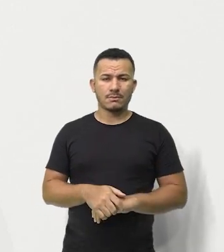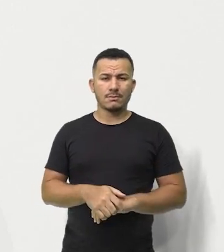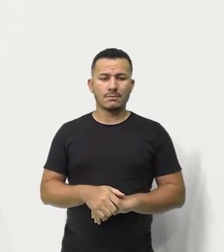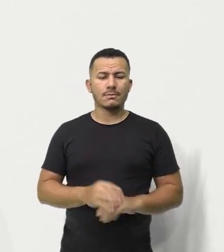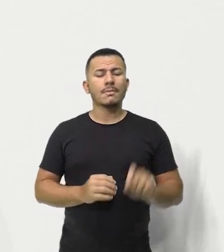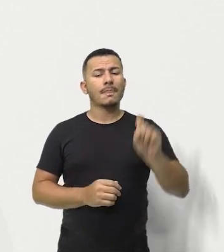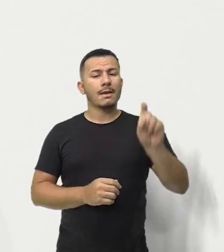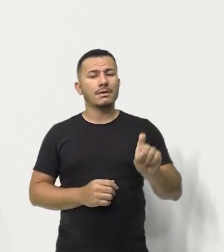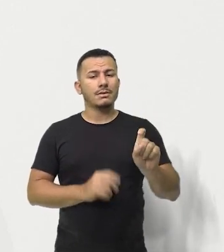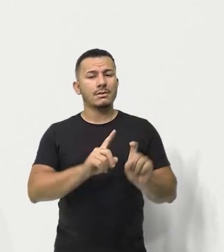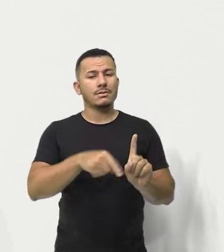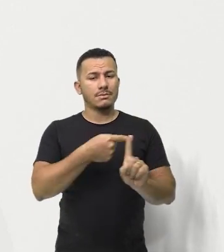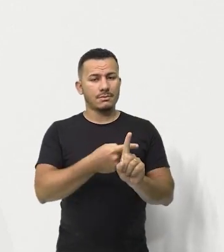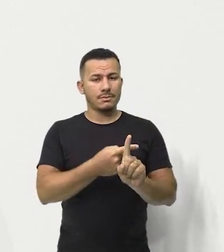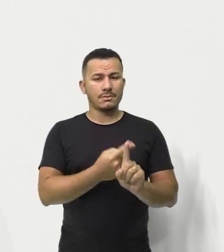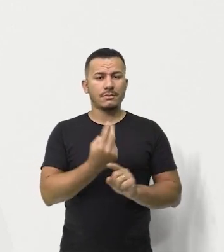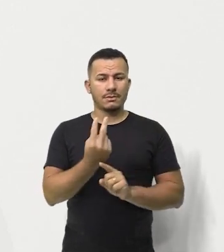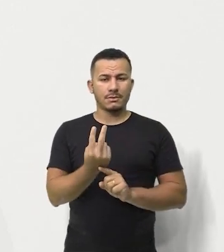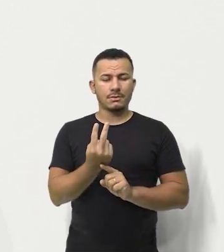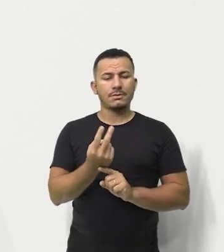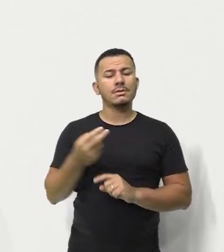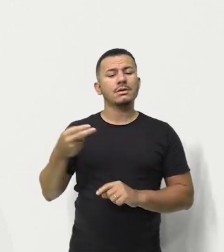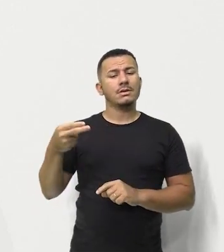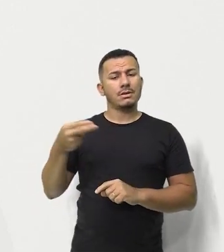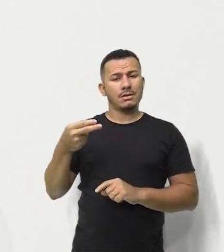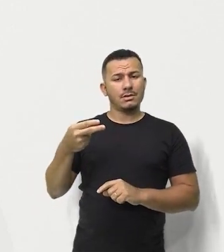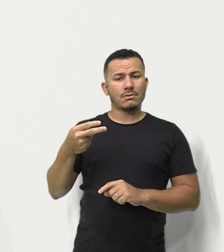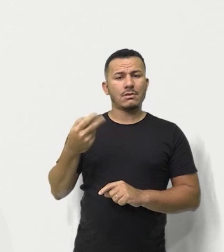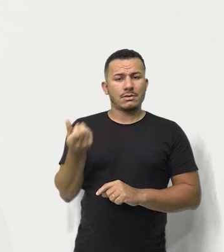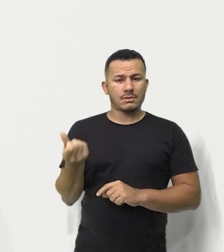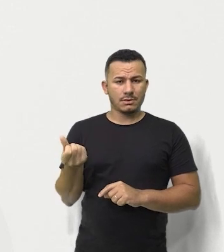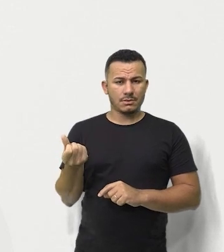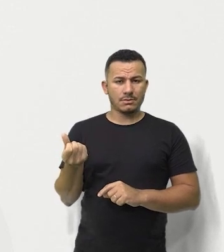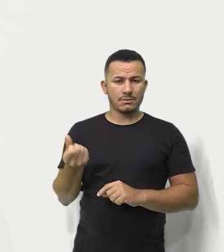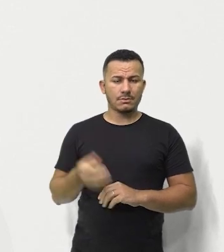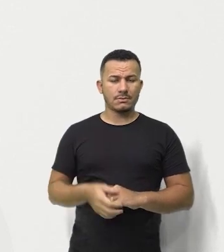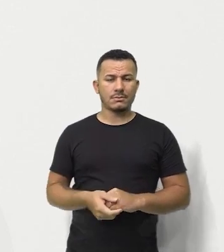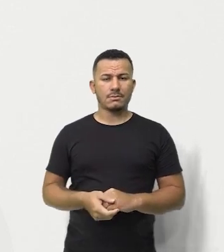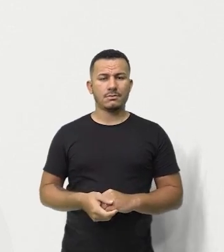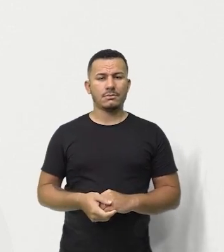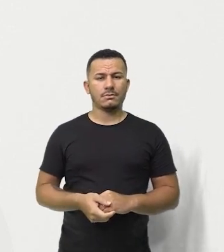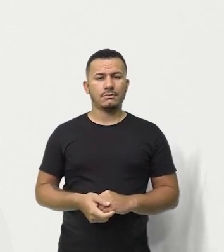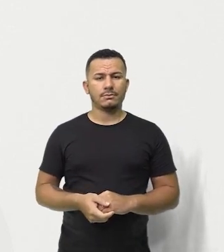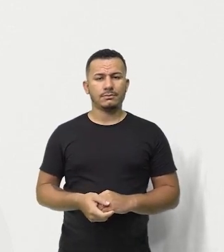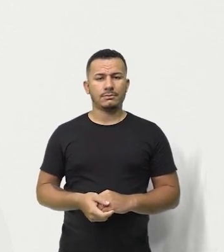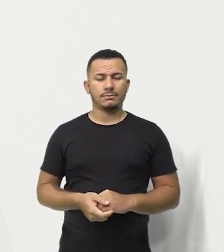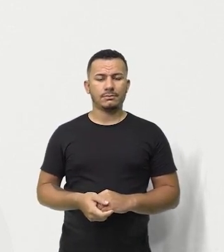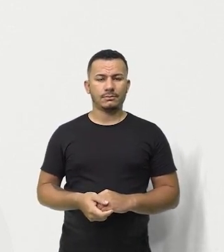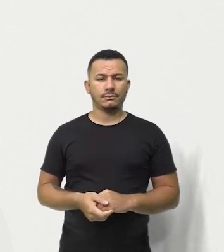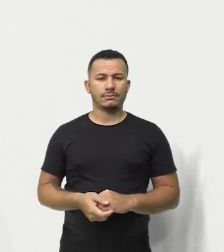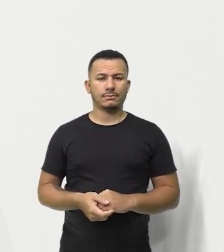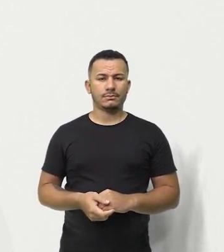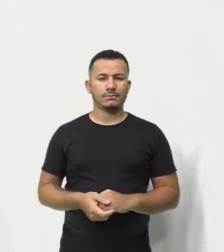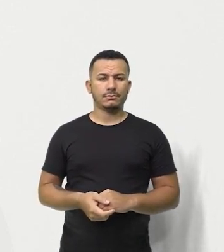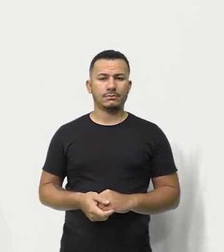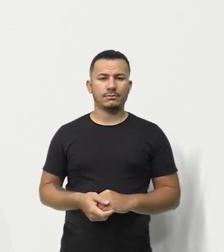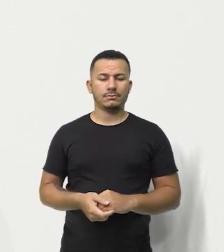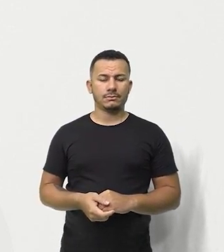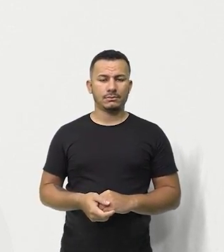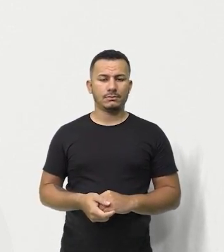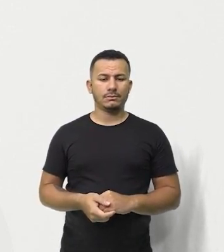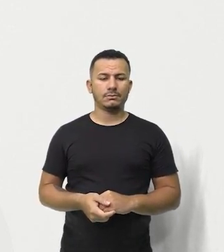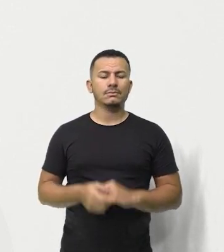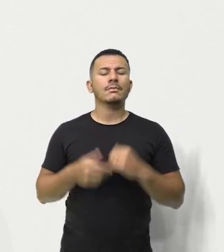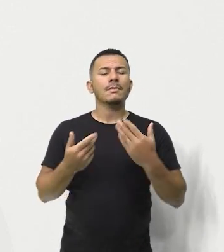x mais 2 igual a 6, olha. Então, vejamos,